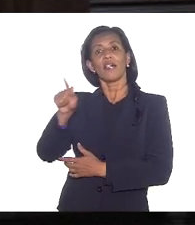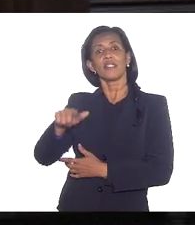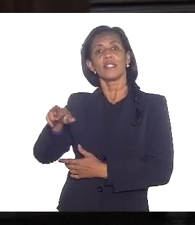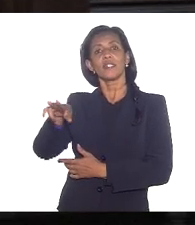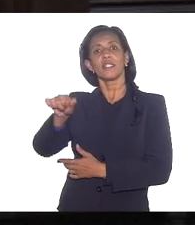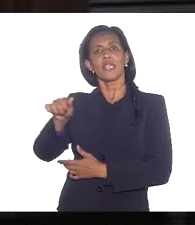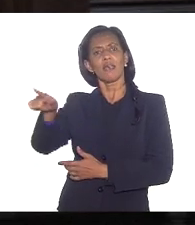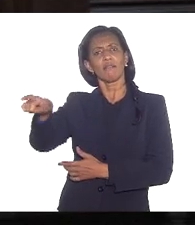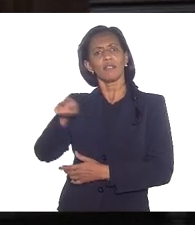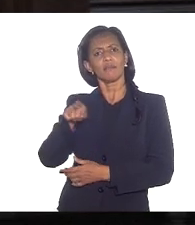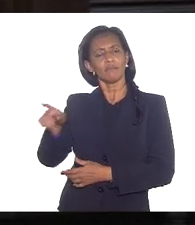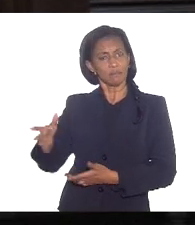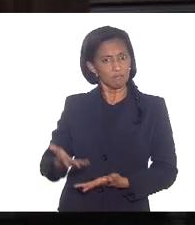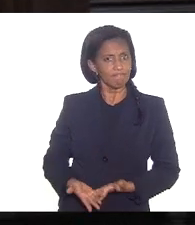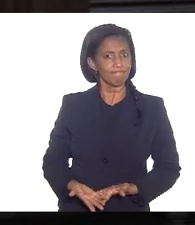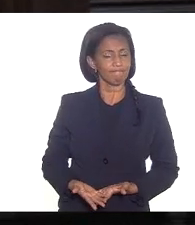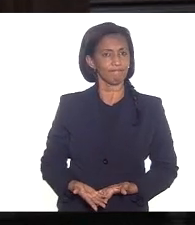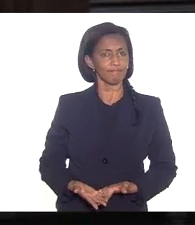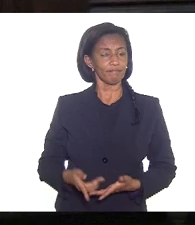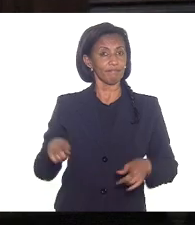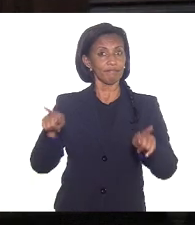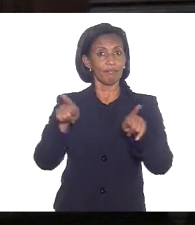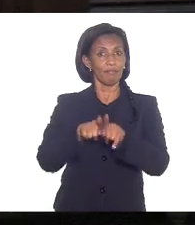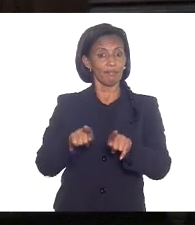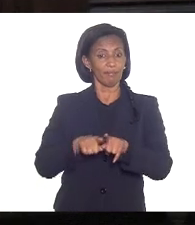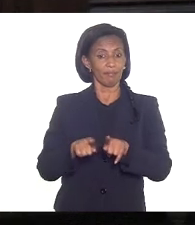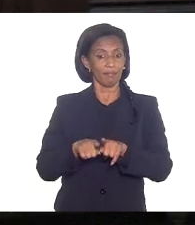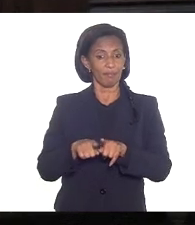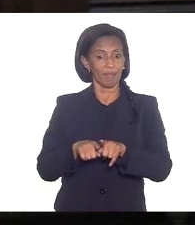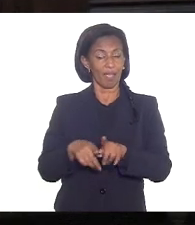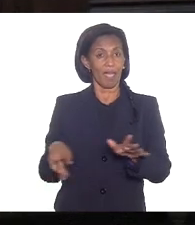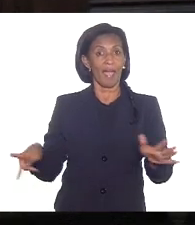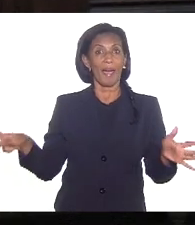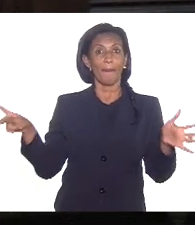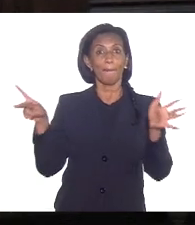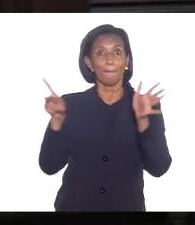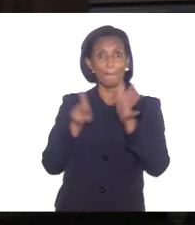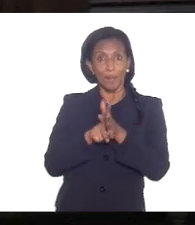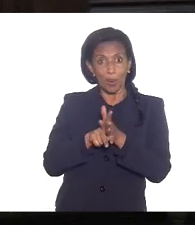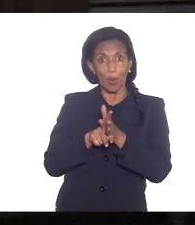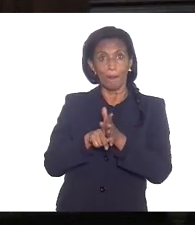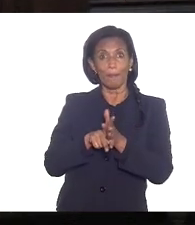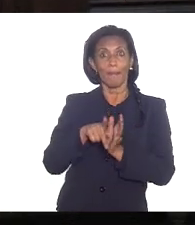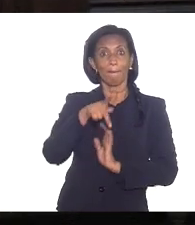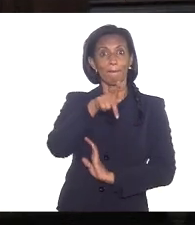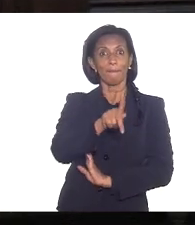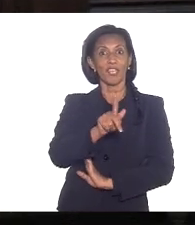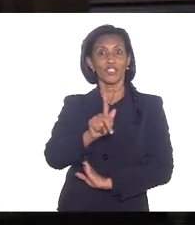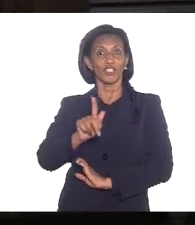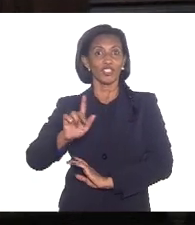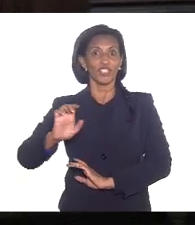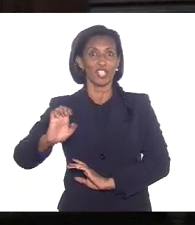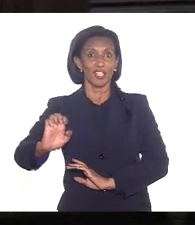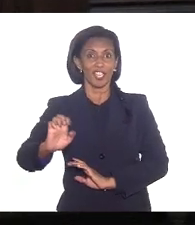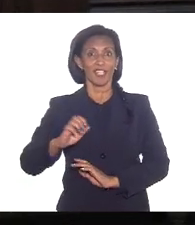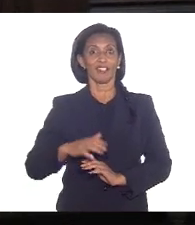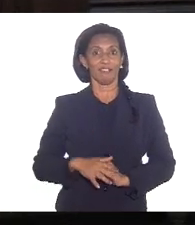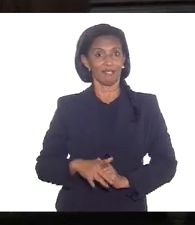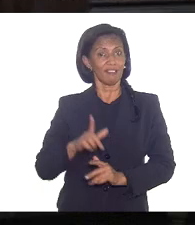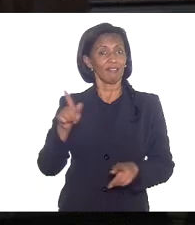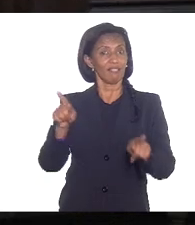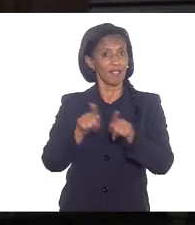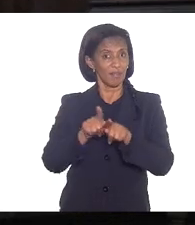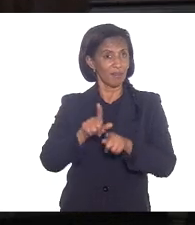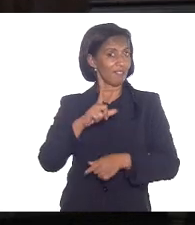e onde esteve presente à douta Procuradoria Geral do Estado onde foi